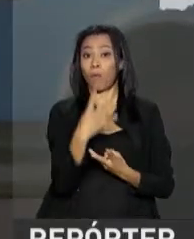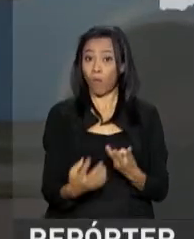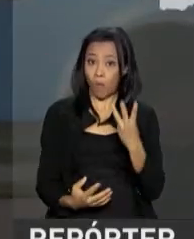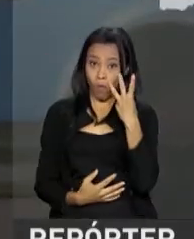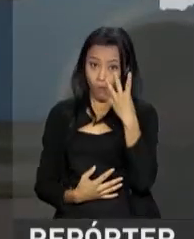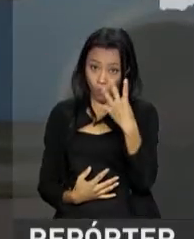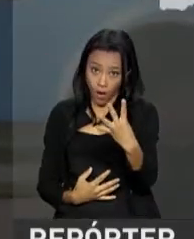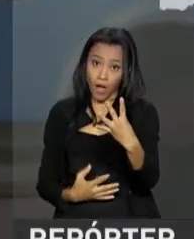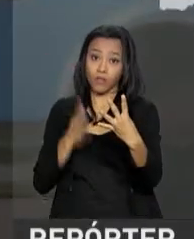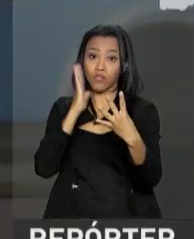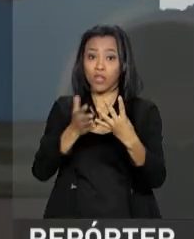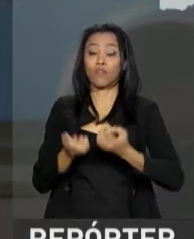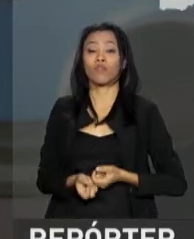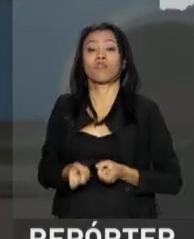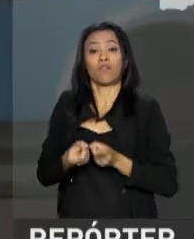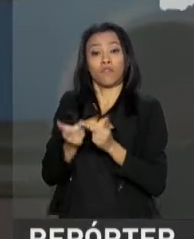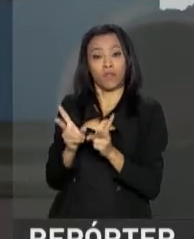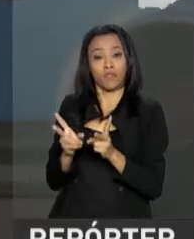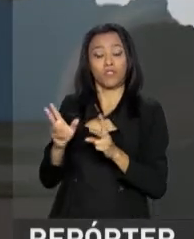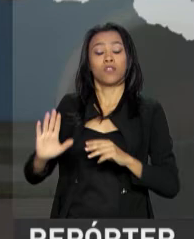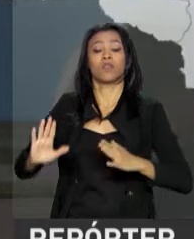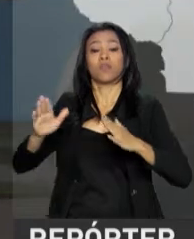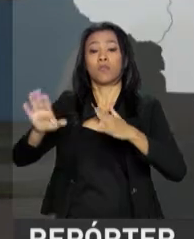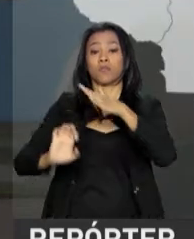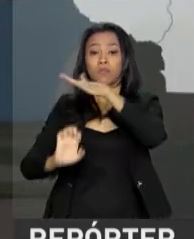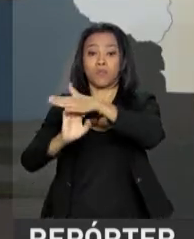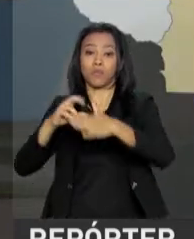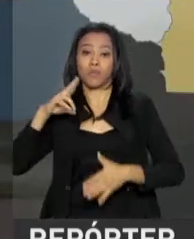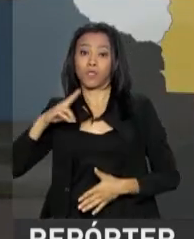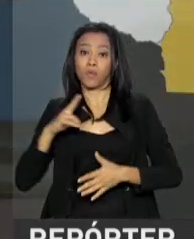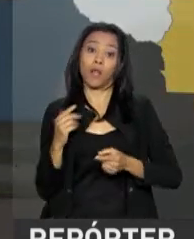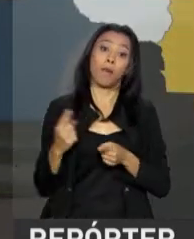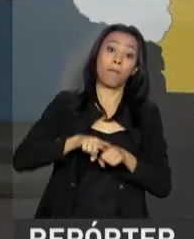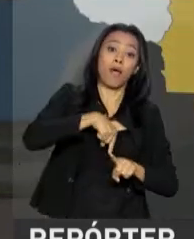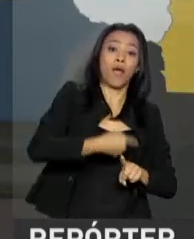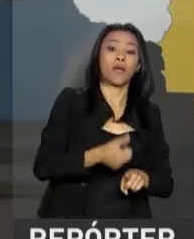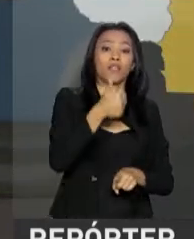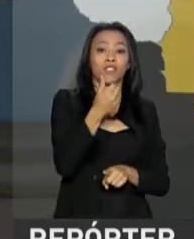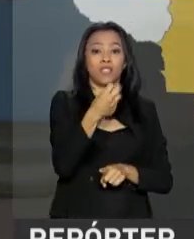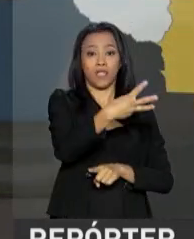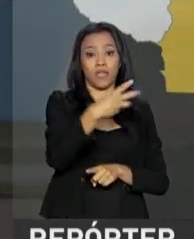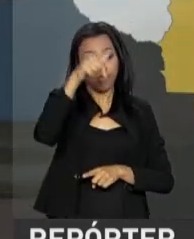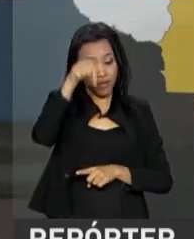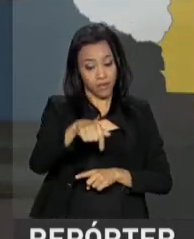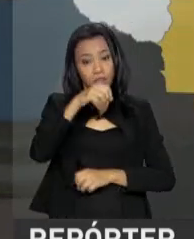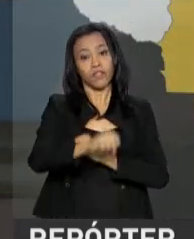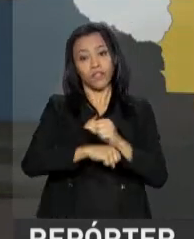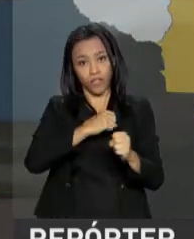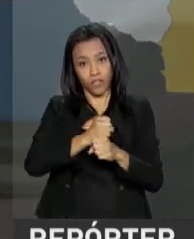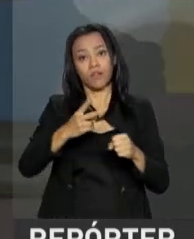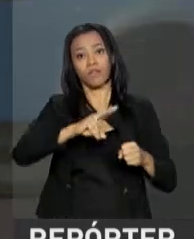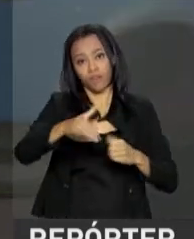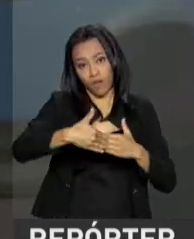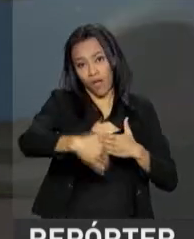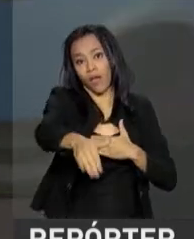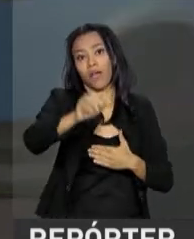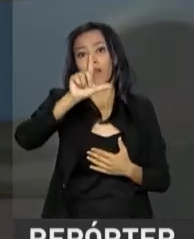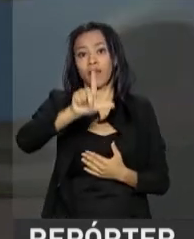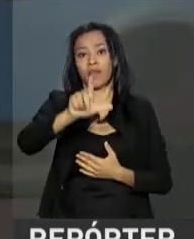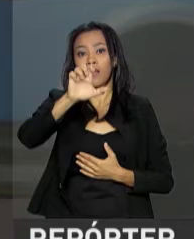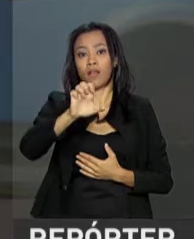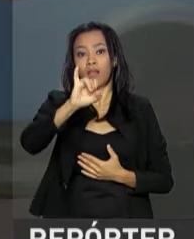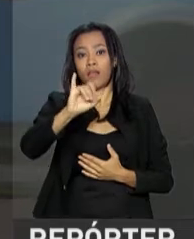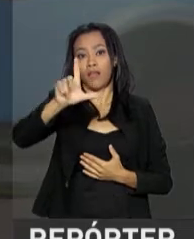concedidos à iniciativa privada outros 13 devem ser leiloados ainda este ano a renegociação de